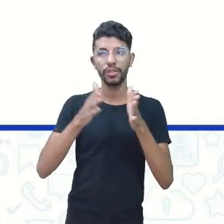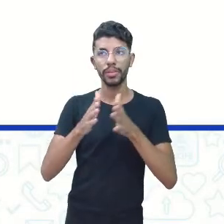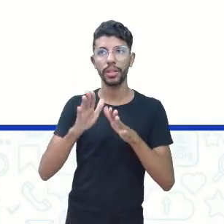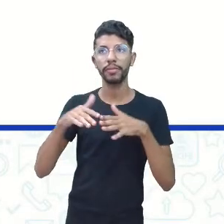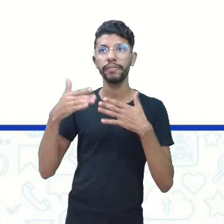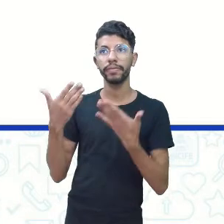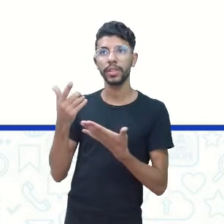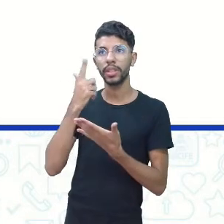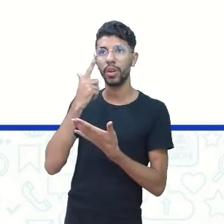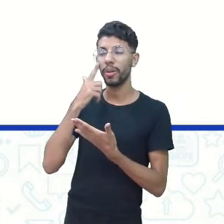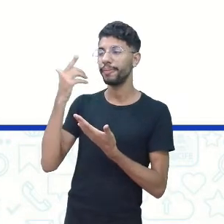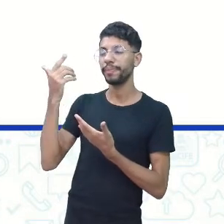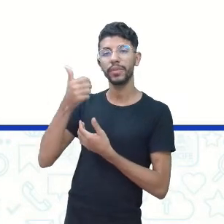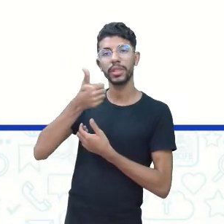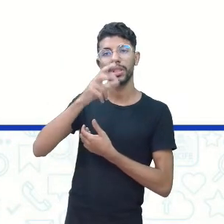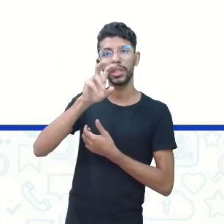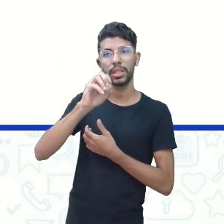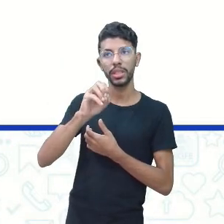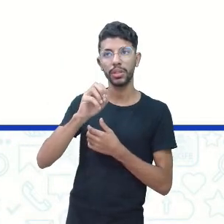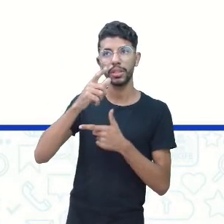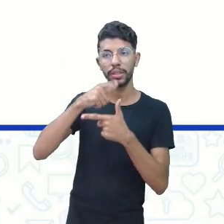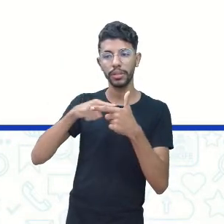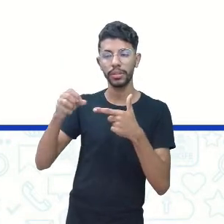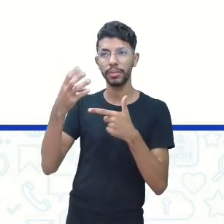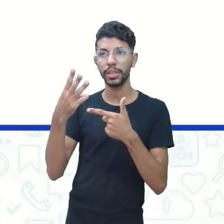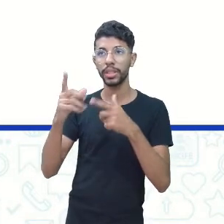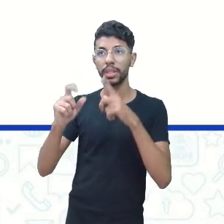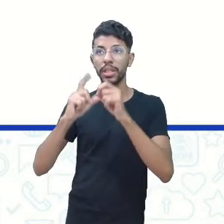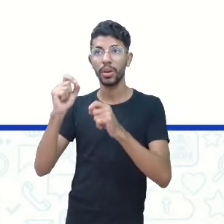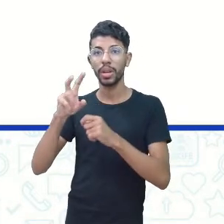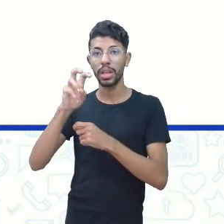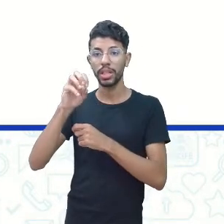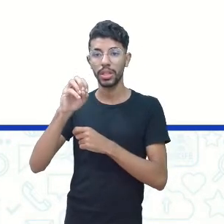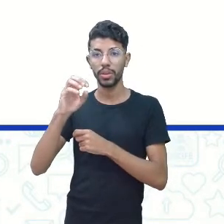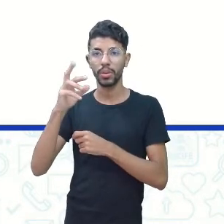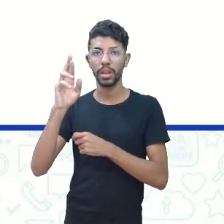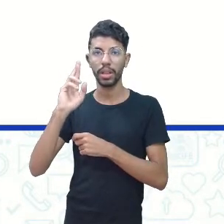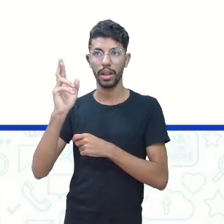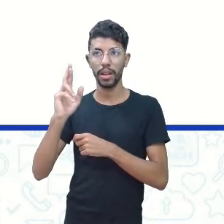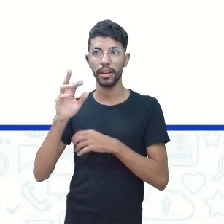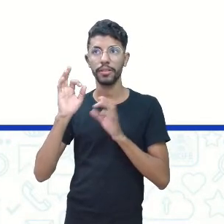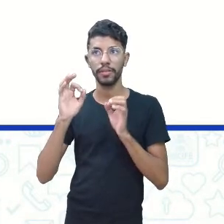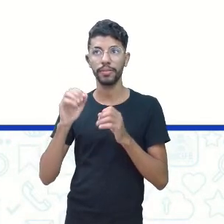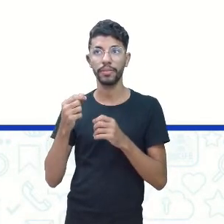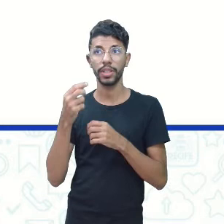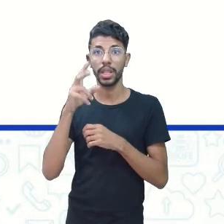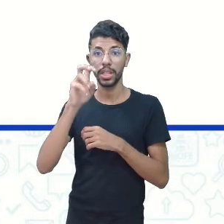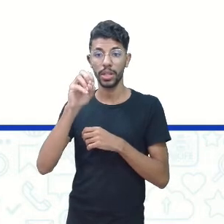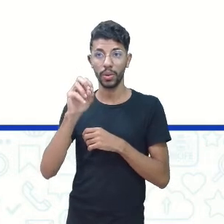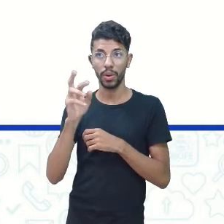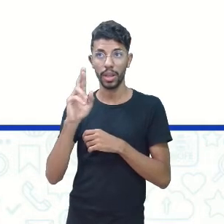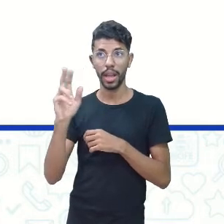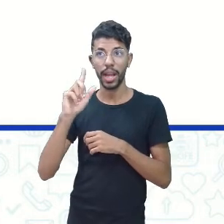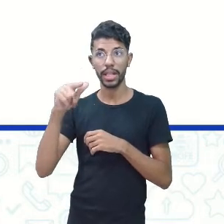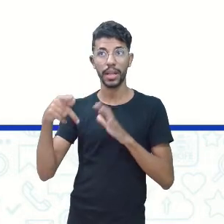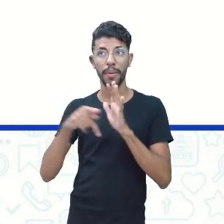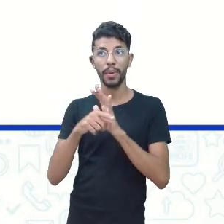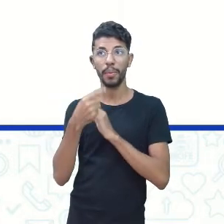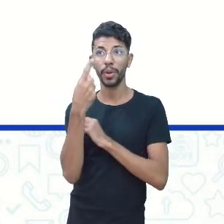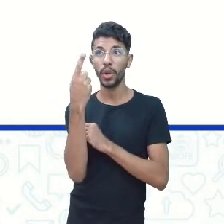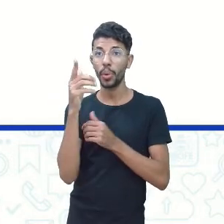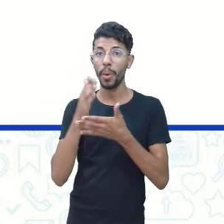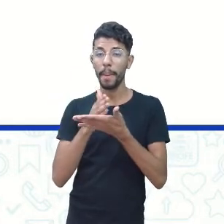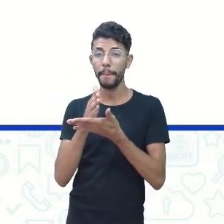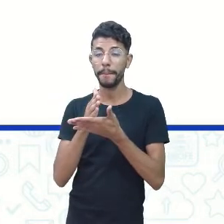vai dar R$50. R$50 é o valor referente a uma parte, tá bom? Só que